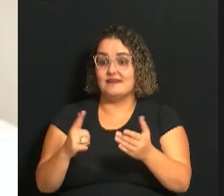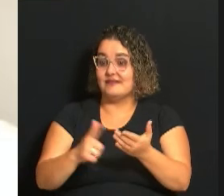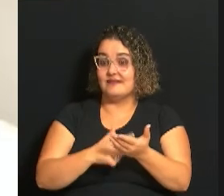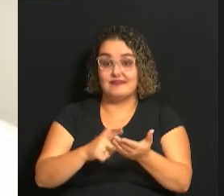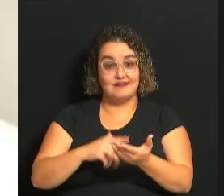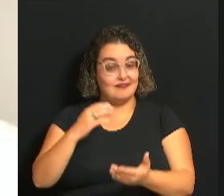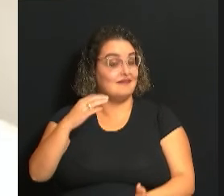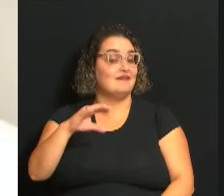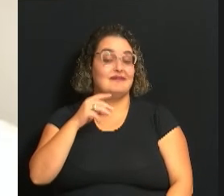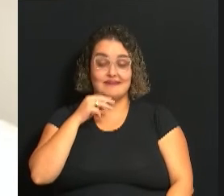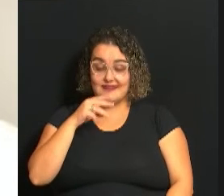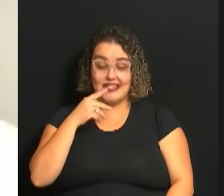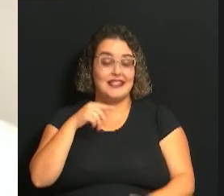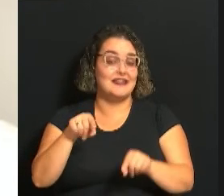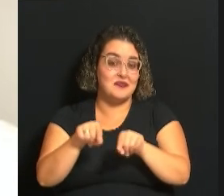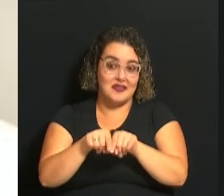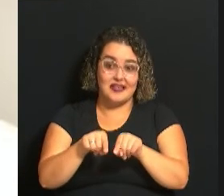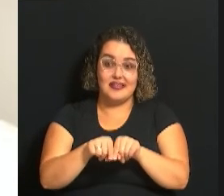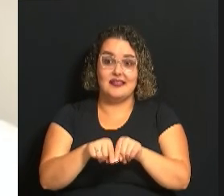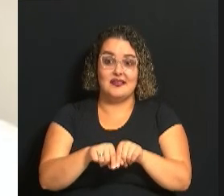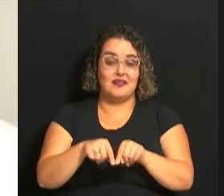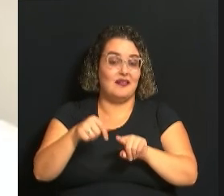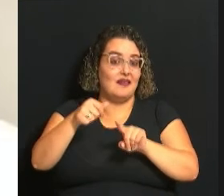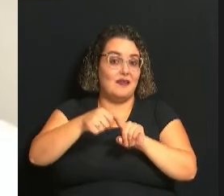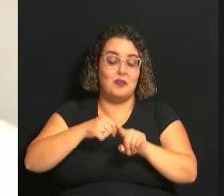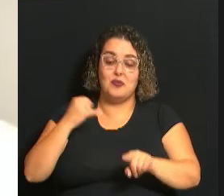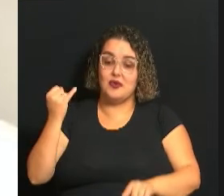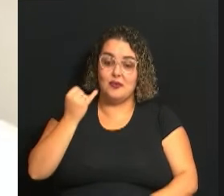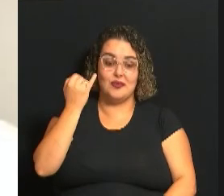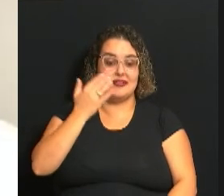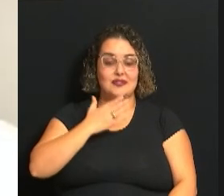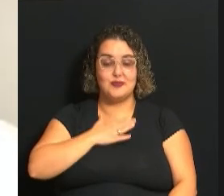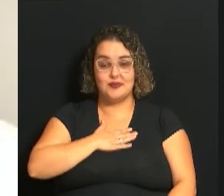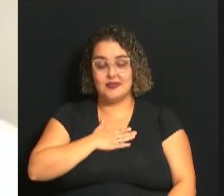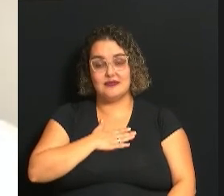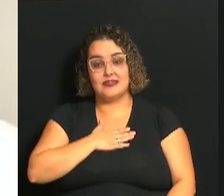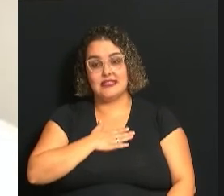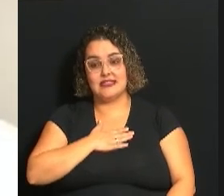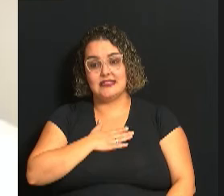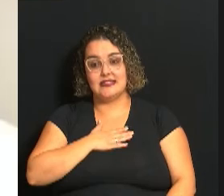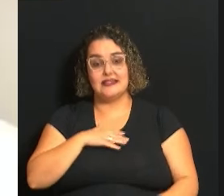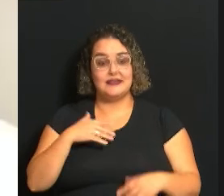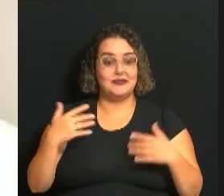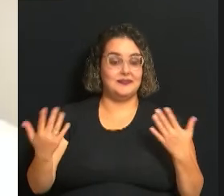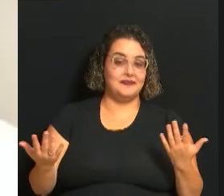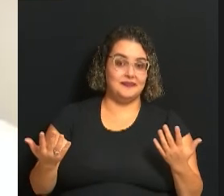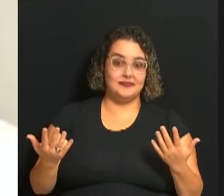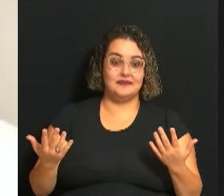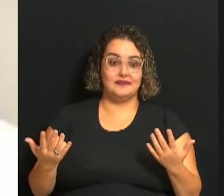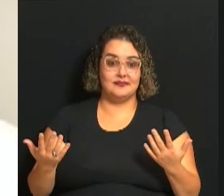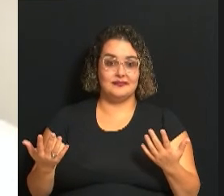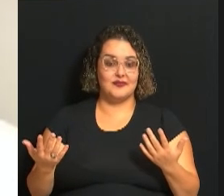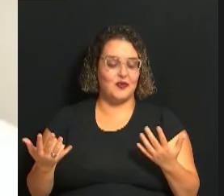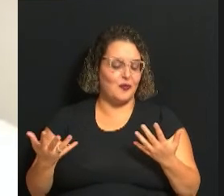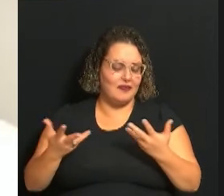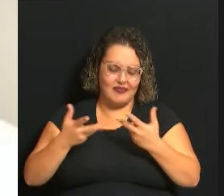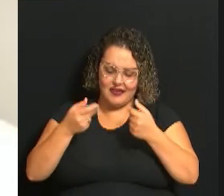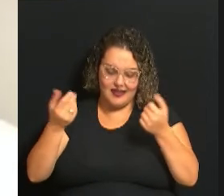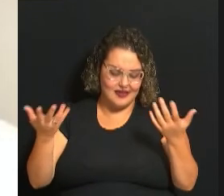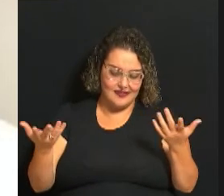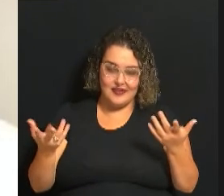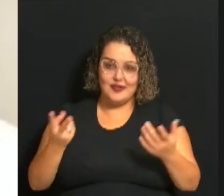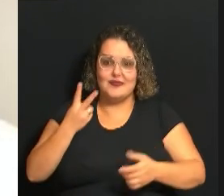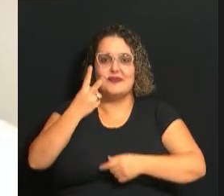livro no mês de março, porque é um mês muito importante para mim, né? Então, assim, foi surreal, né? Eu completei 2 anos